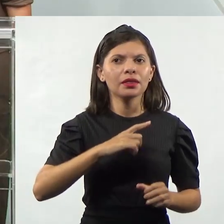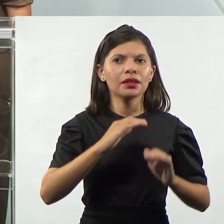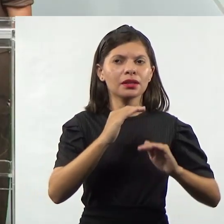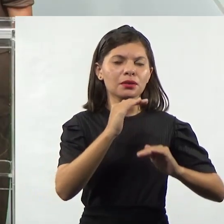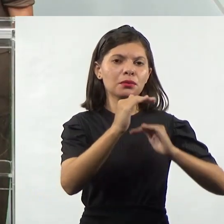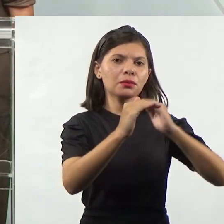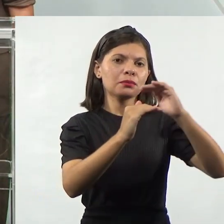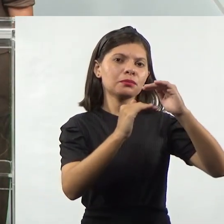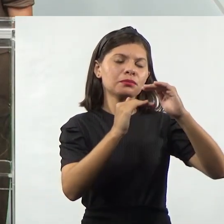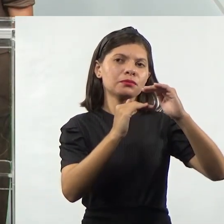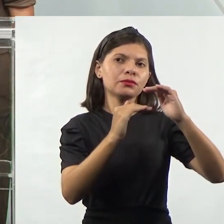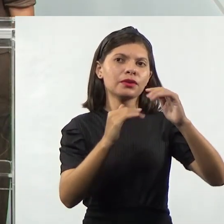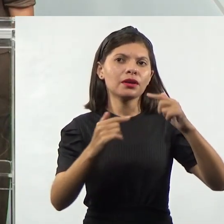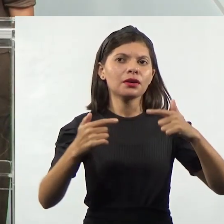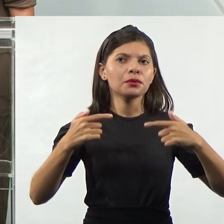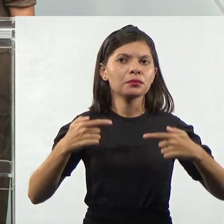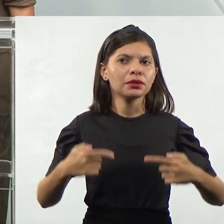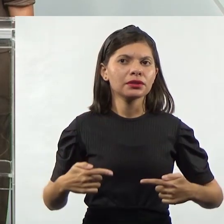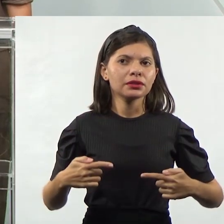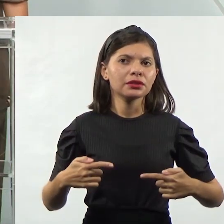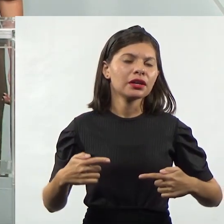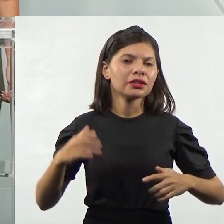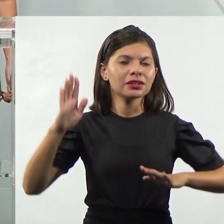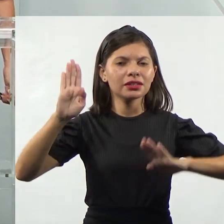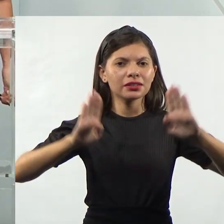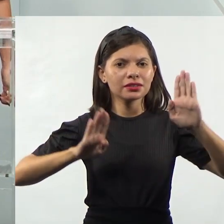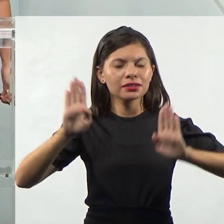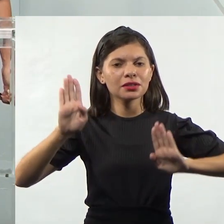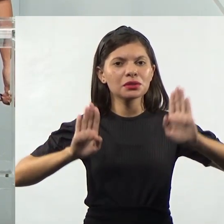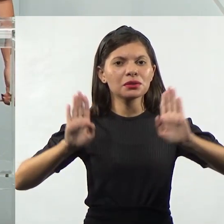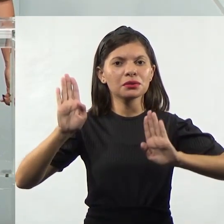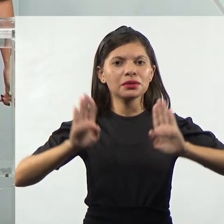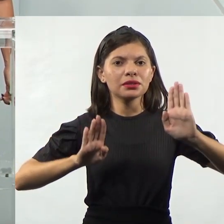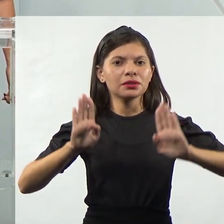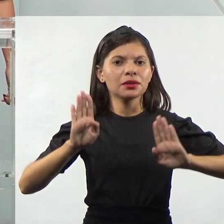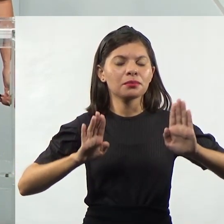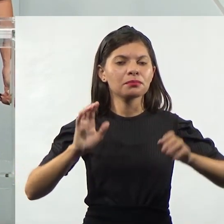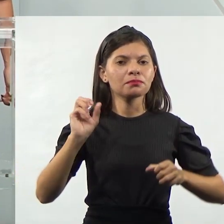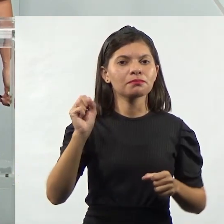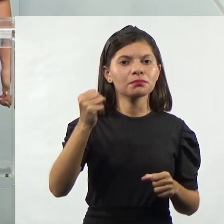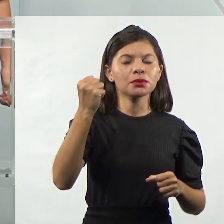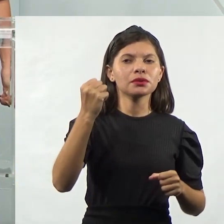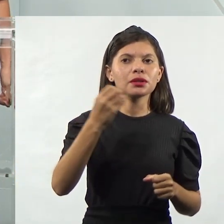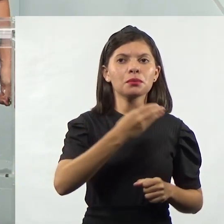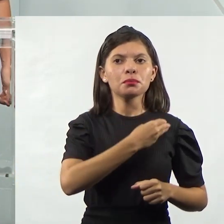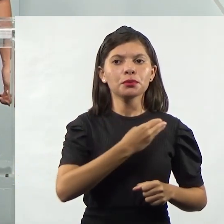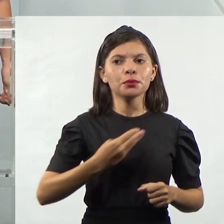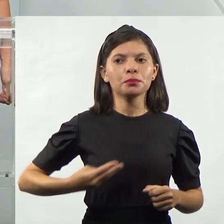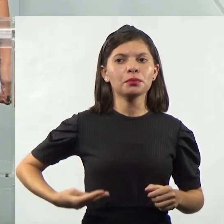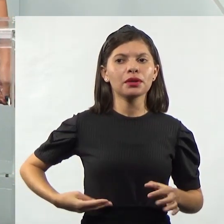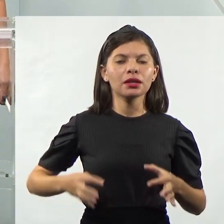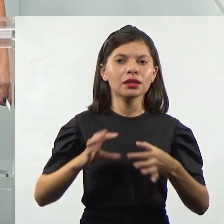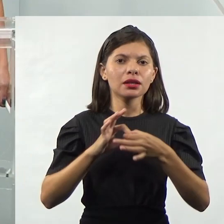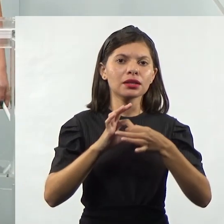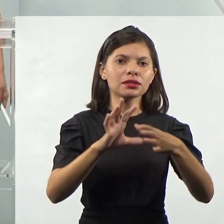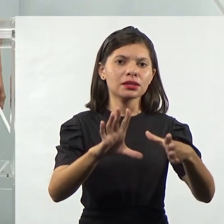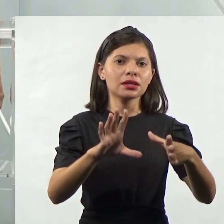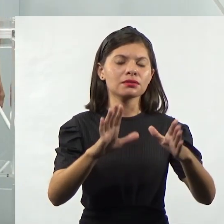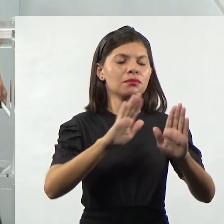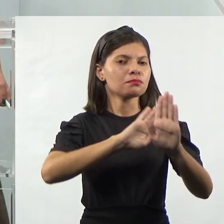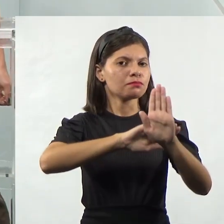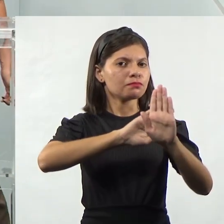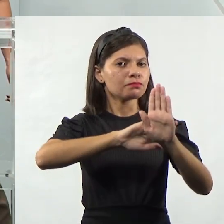fato, promover a competitividade nas licitações para que o poder público tenha, de fato, acesso à